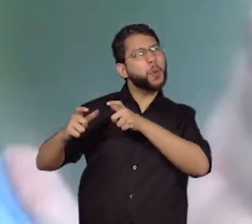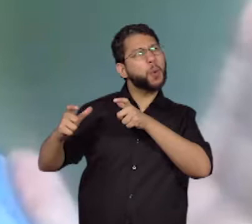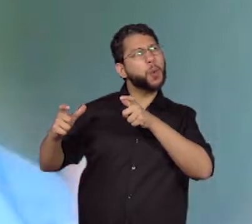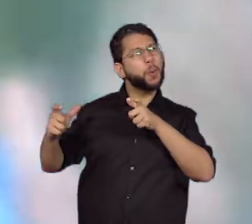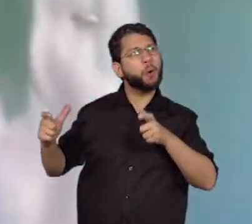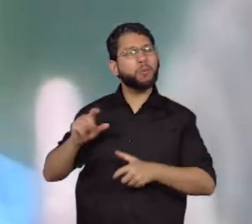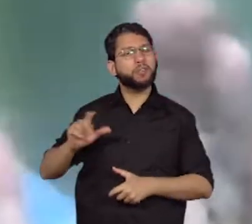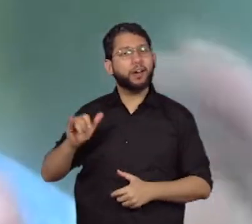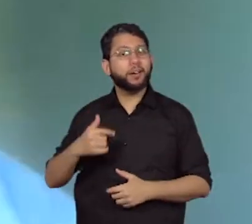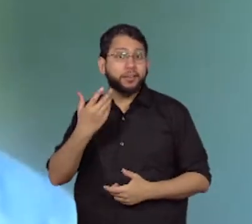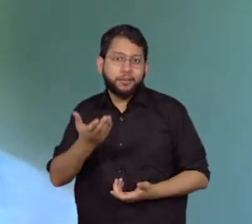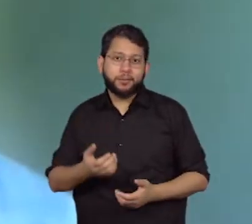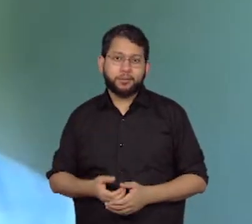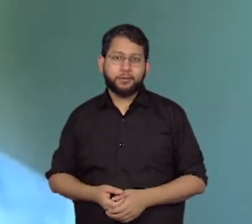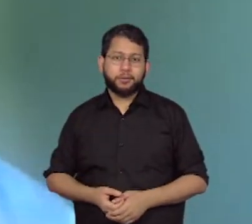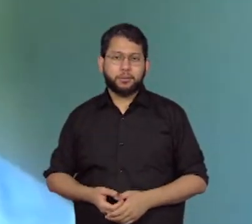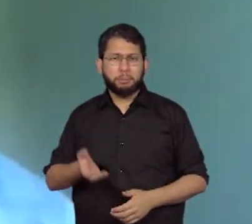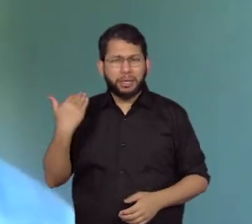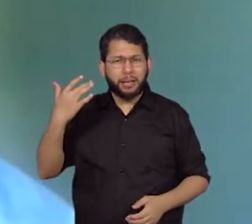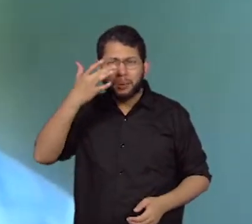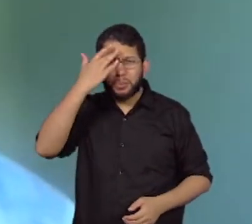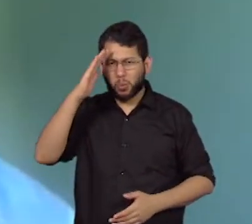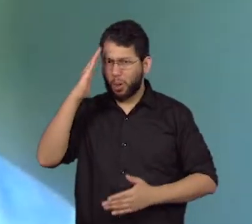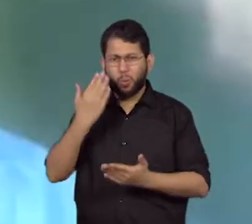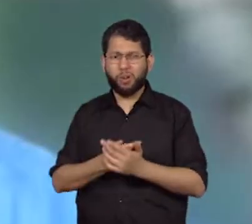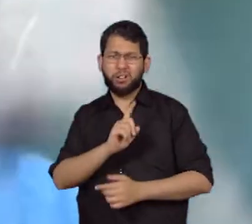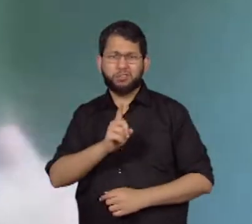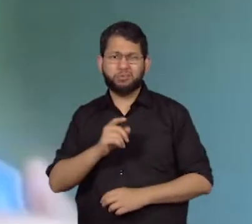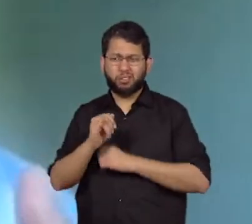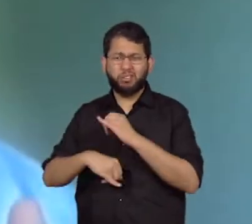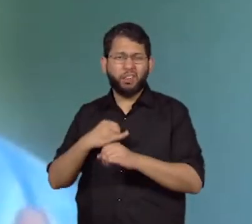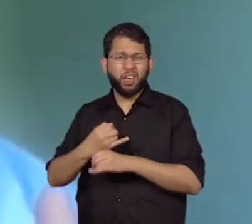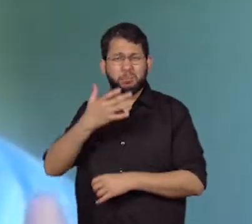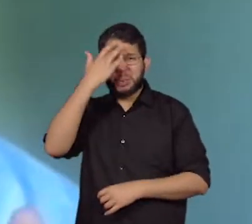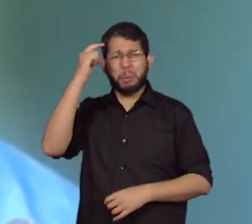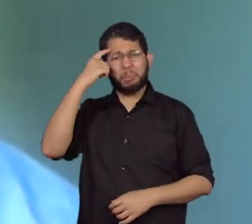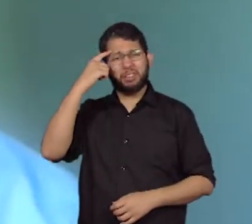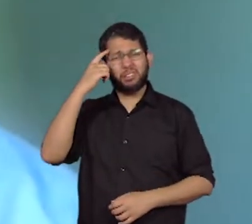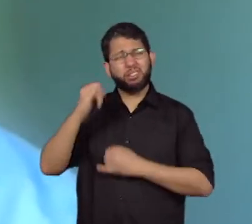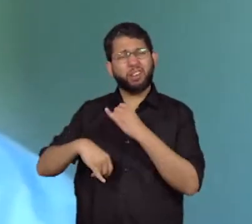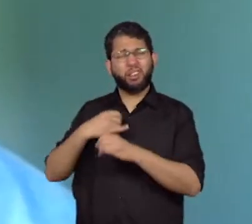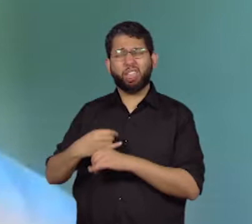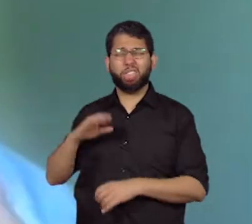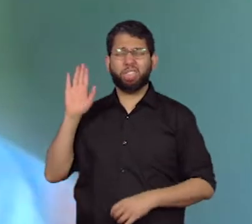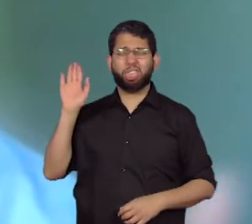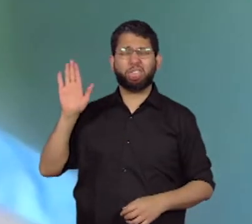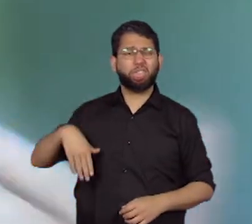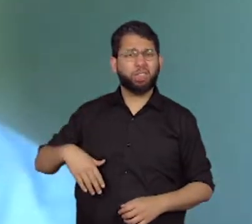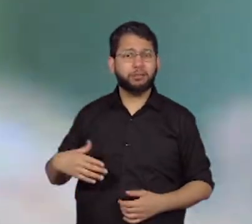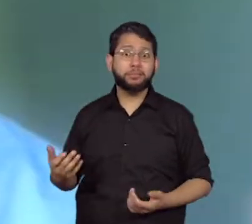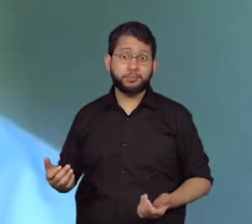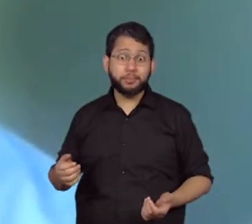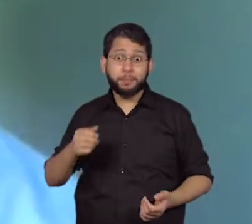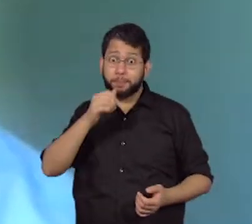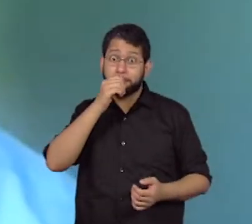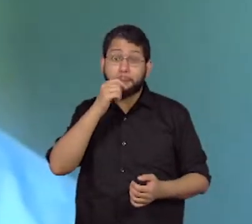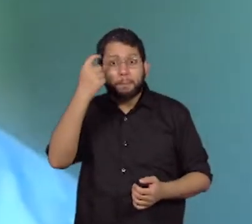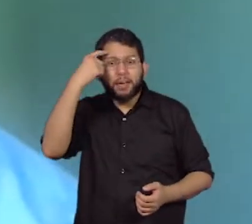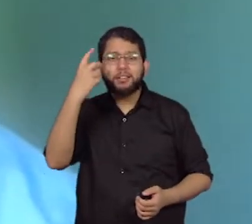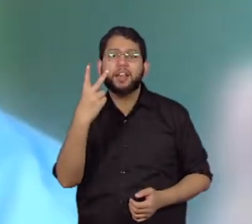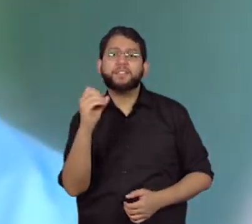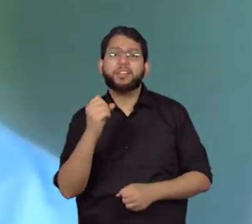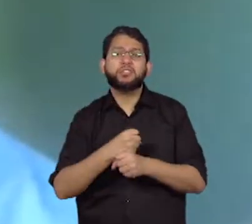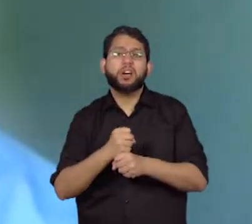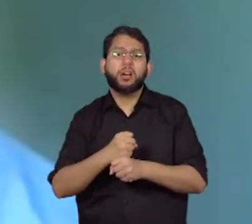E, gente, hoje parece uma loucura dizer isso, mas na época, estamos falando de 15, quase 20 anos